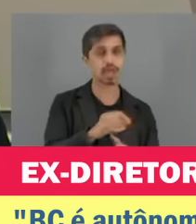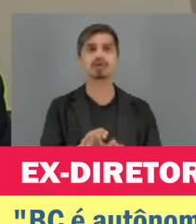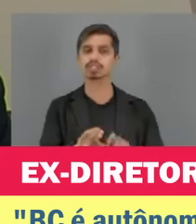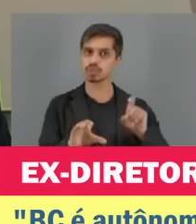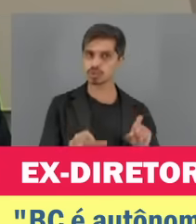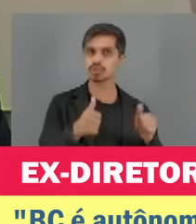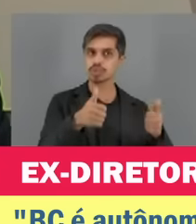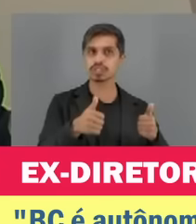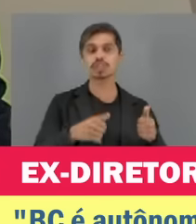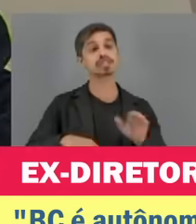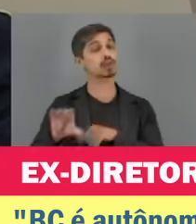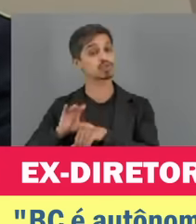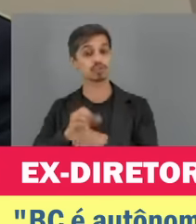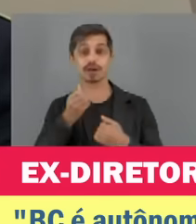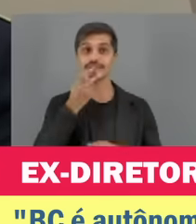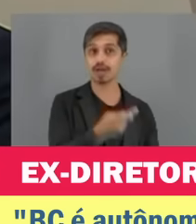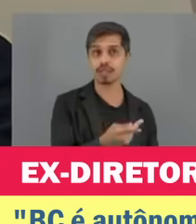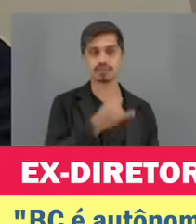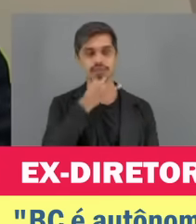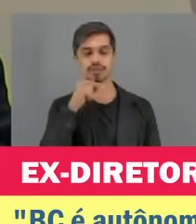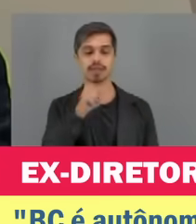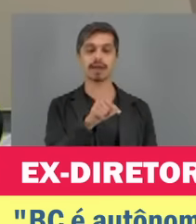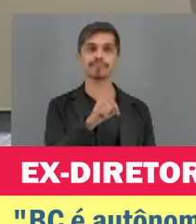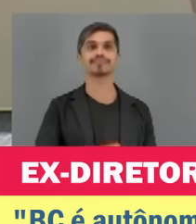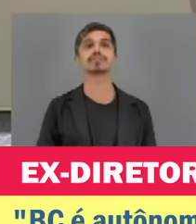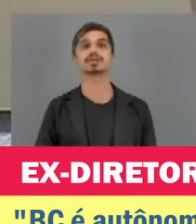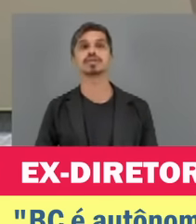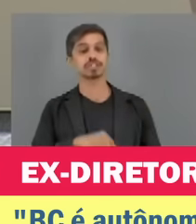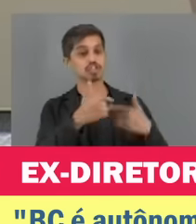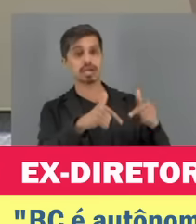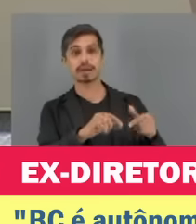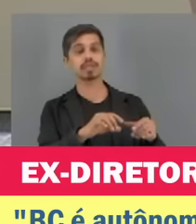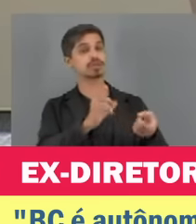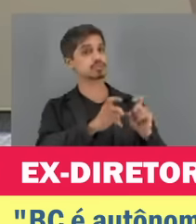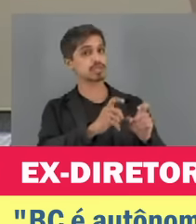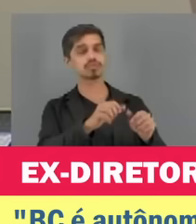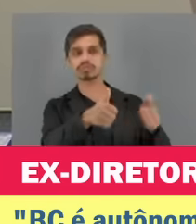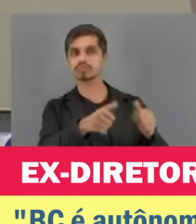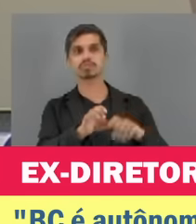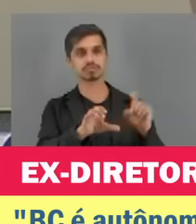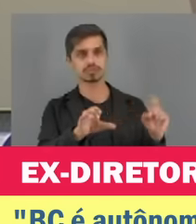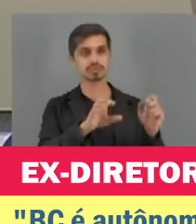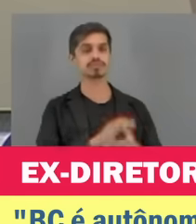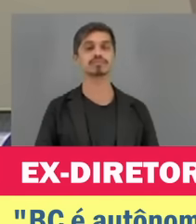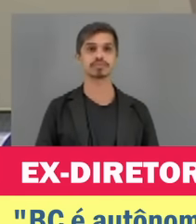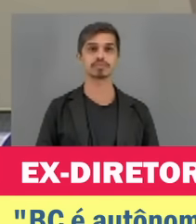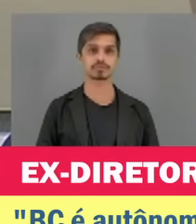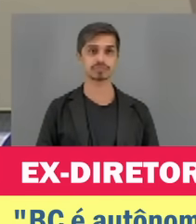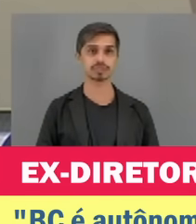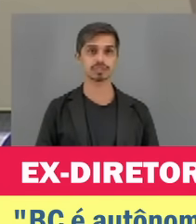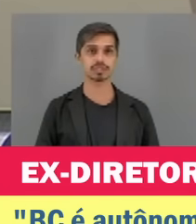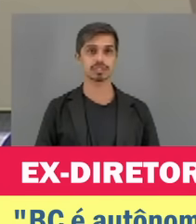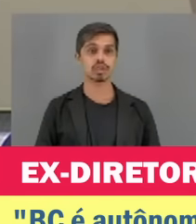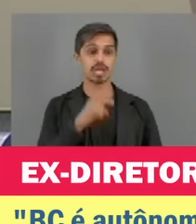complementar. Por exemplo, a autonomia operacional e administrativa, a ausência de subordinação